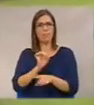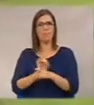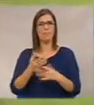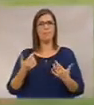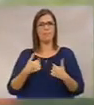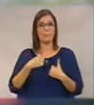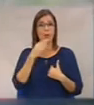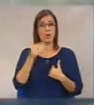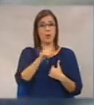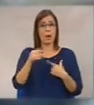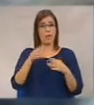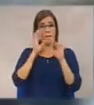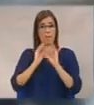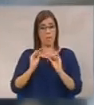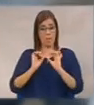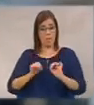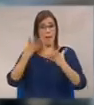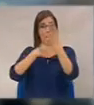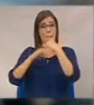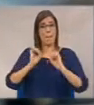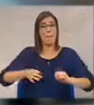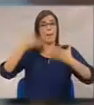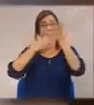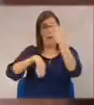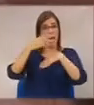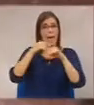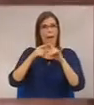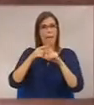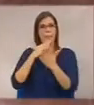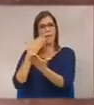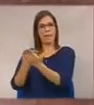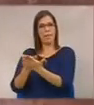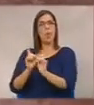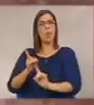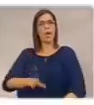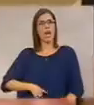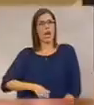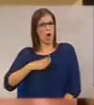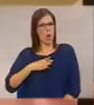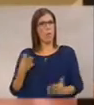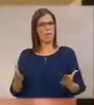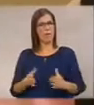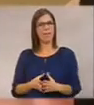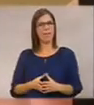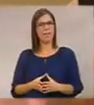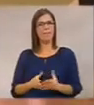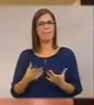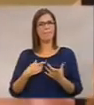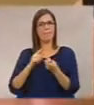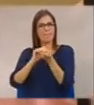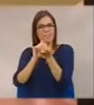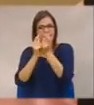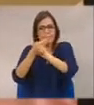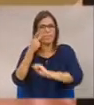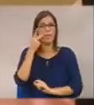take young people at a very formative stage in their life and give them a sense of empowerment. We transform